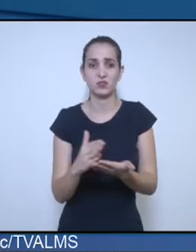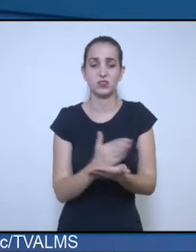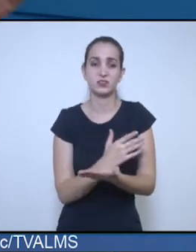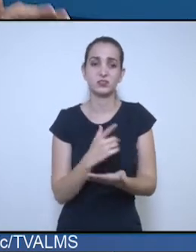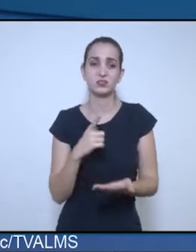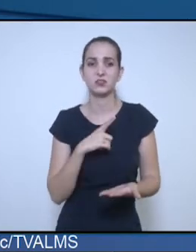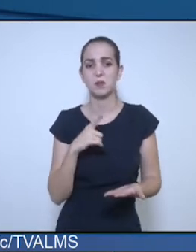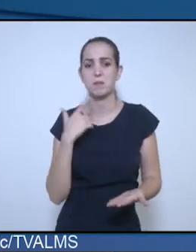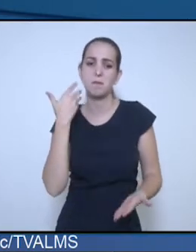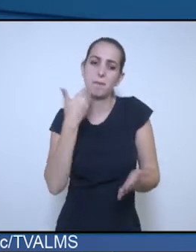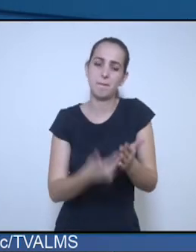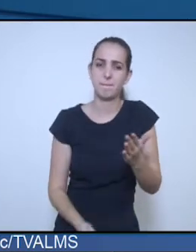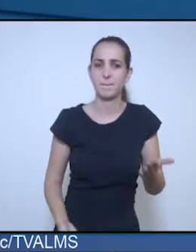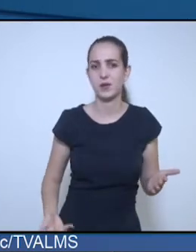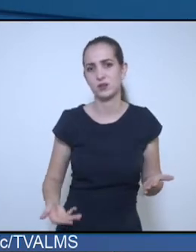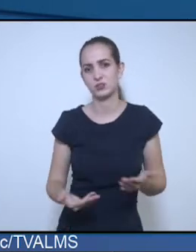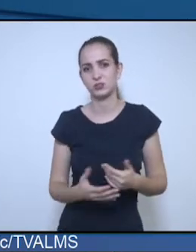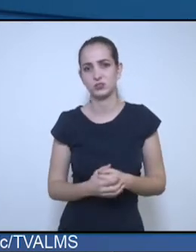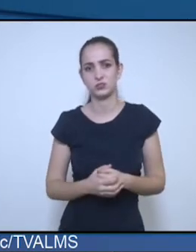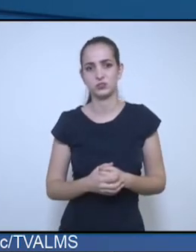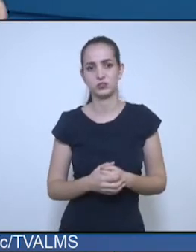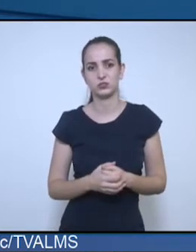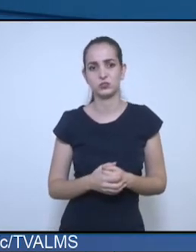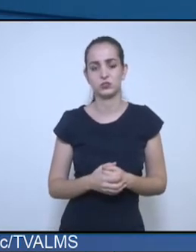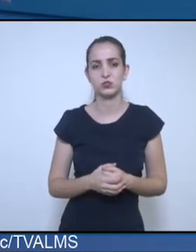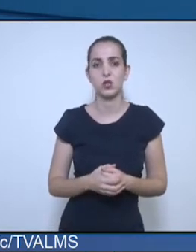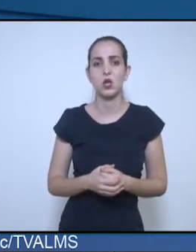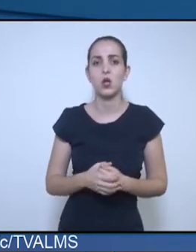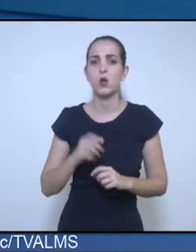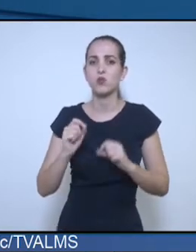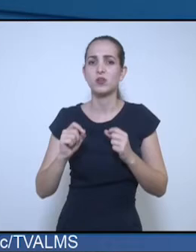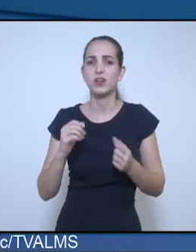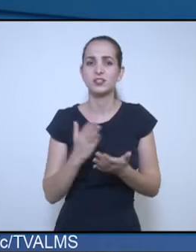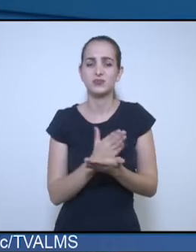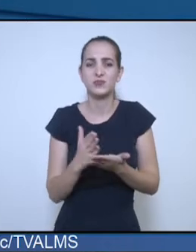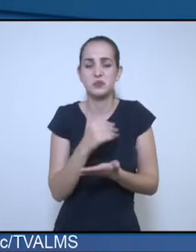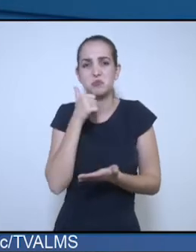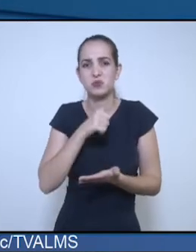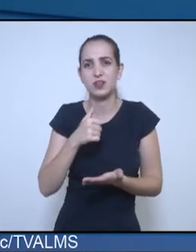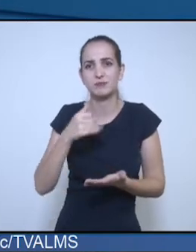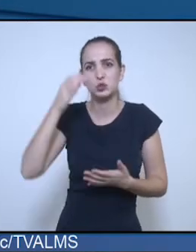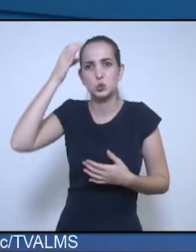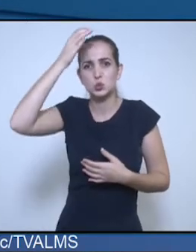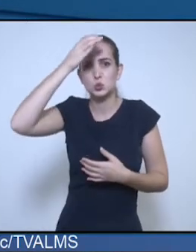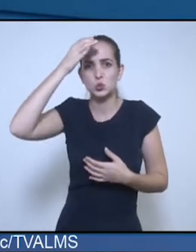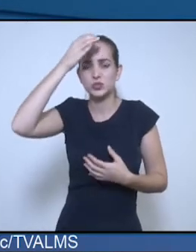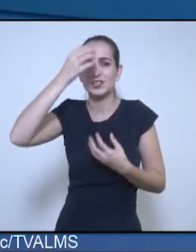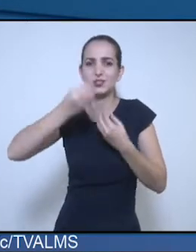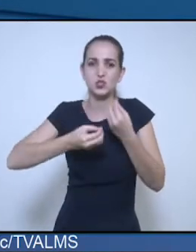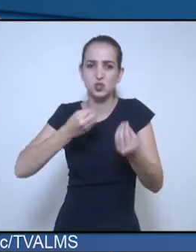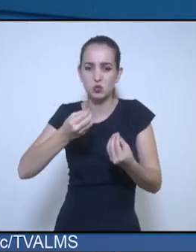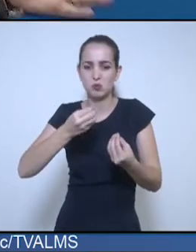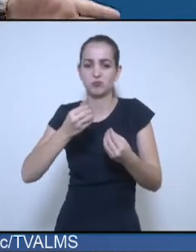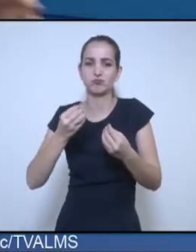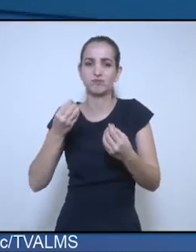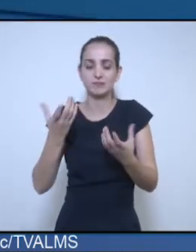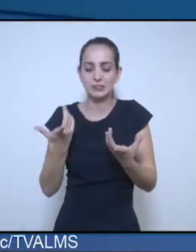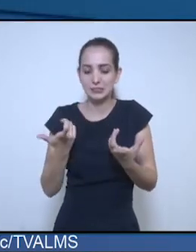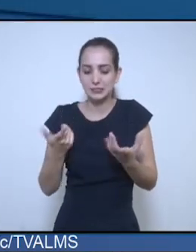por consciência genérica da situação social que nós vivemos, que não